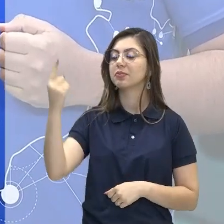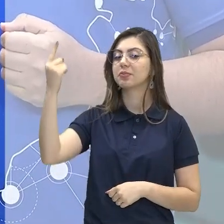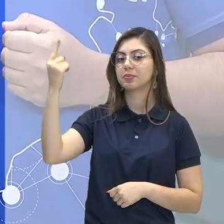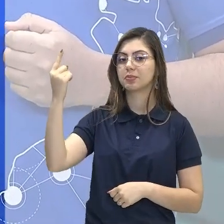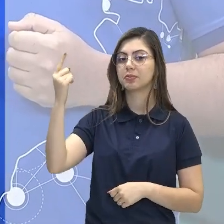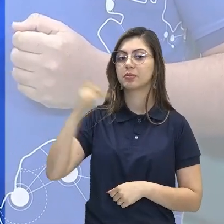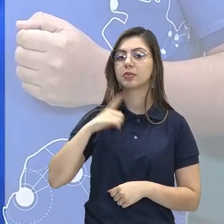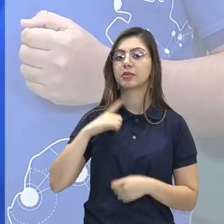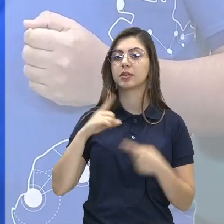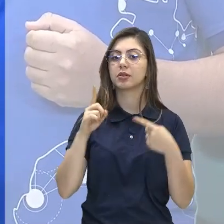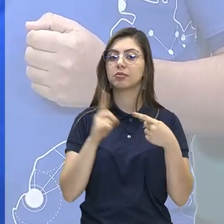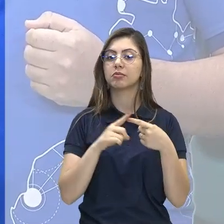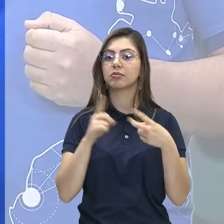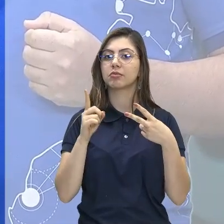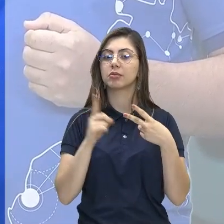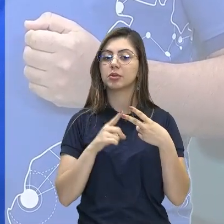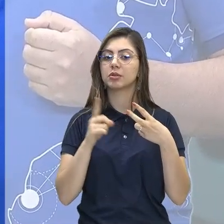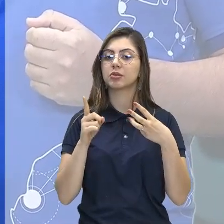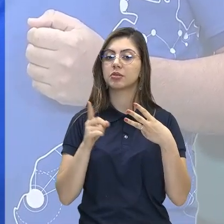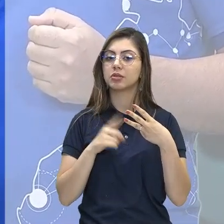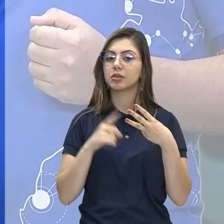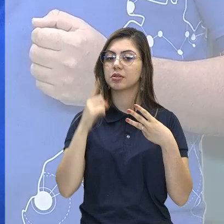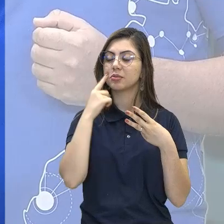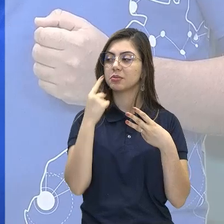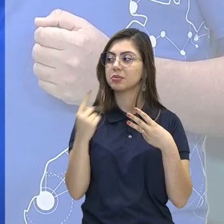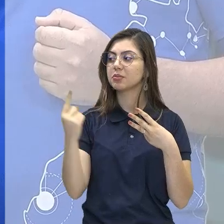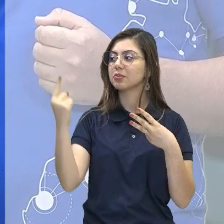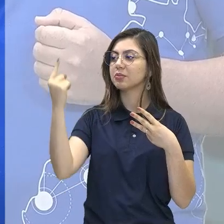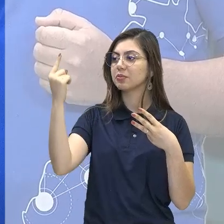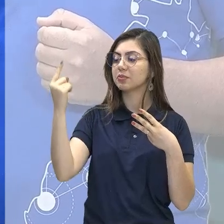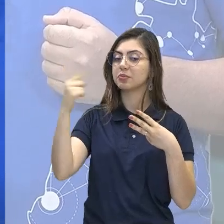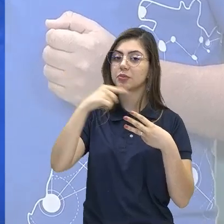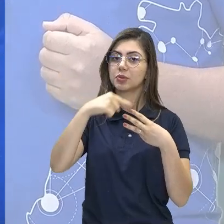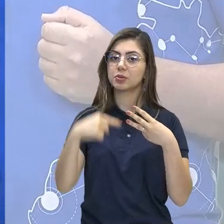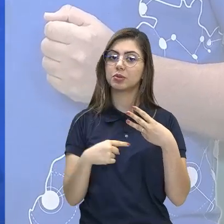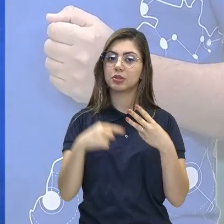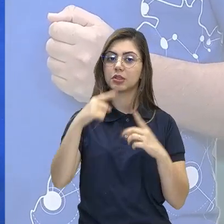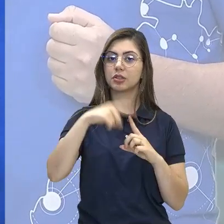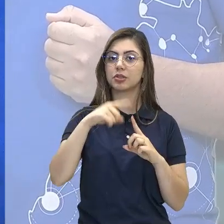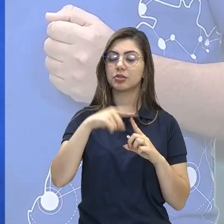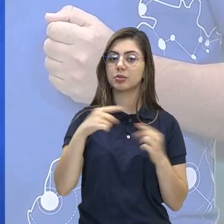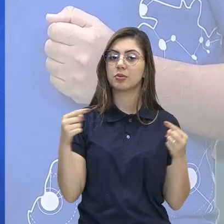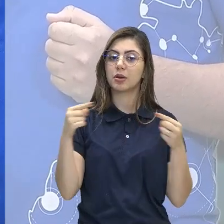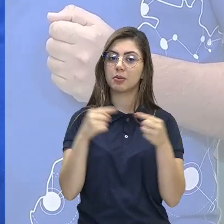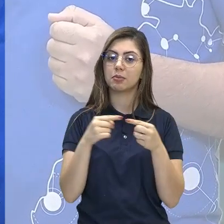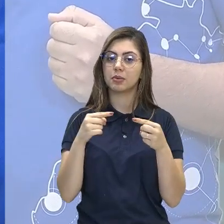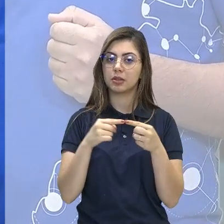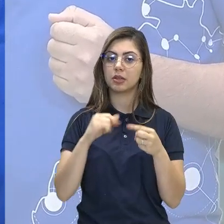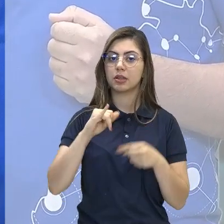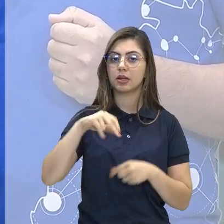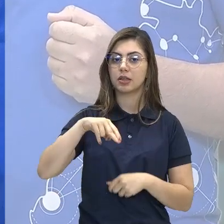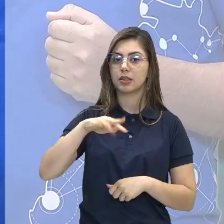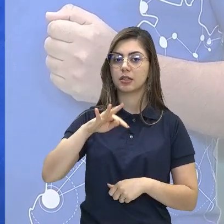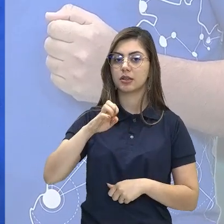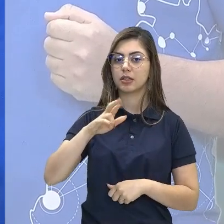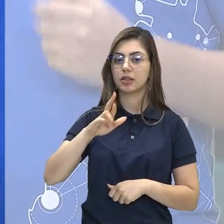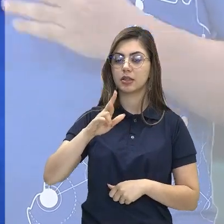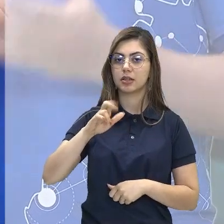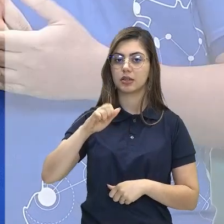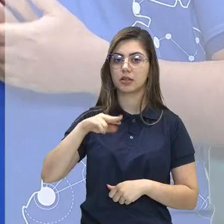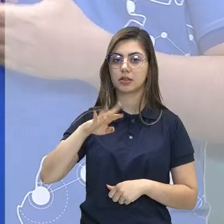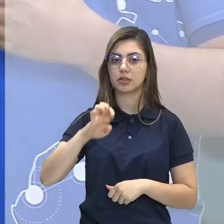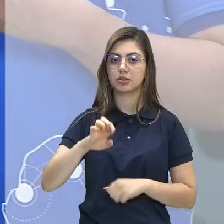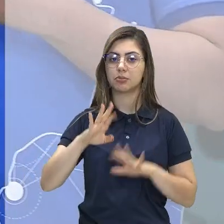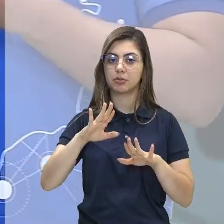agente da passiva, o complemento nominal e o complemento verbal. Esses aqui, complemento nominal e complemento verbal, eles